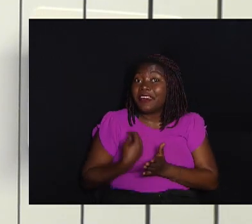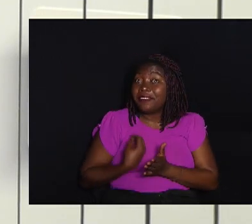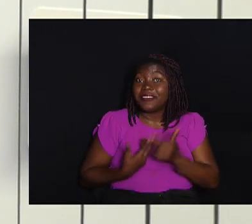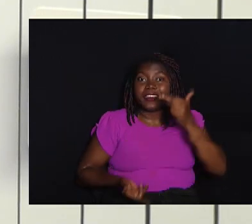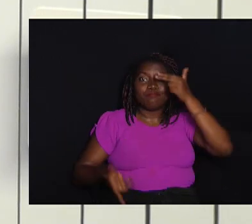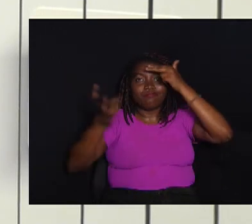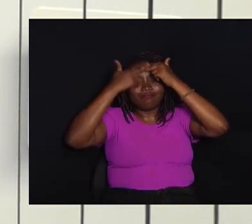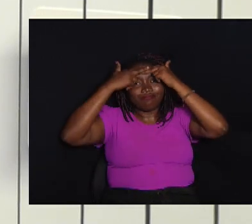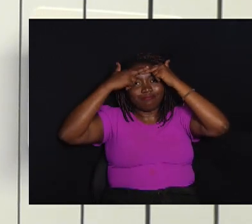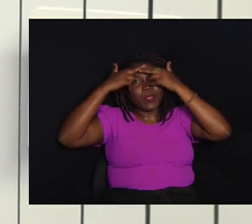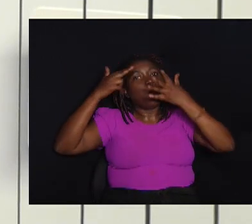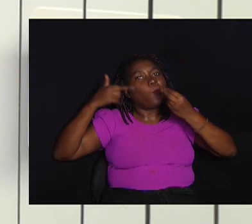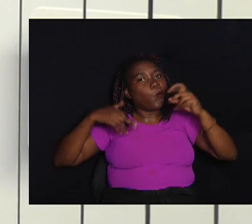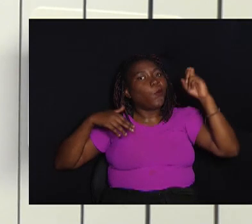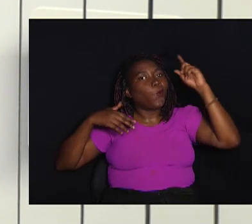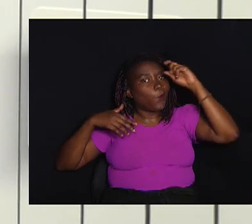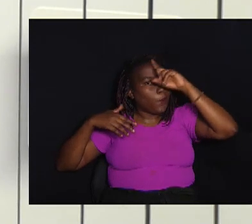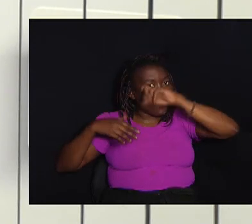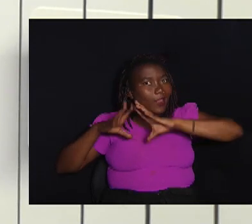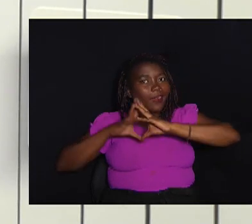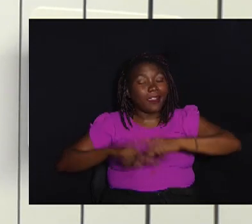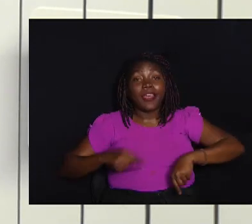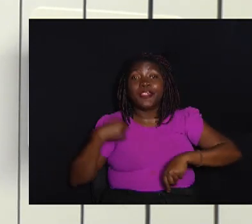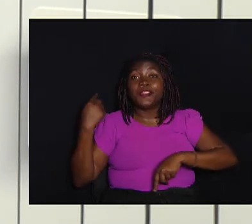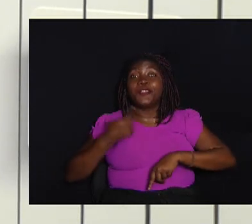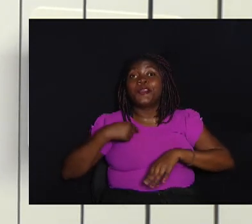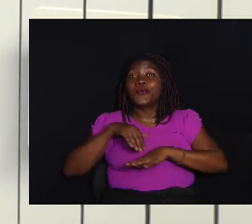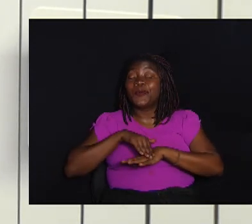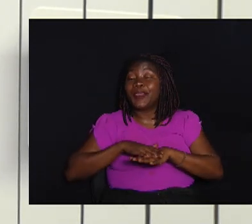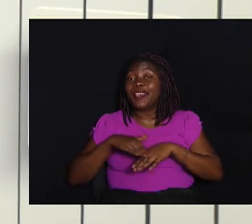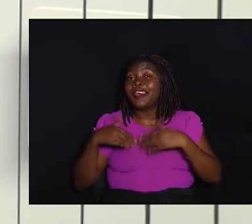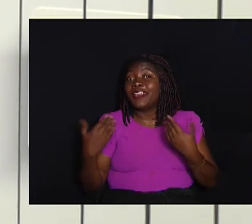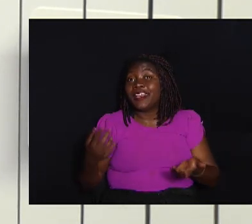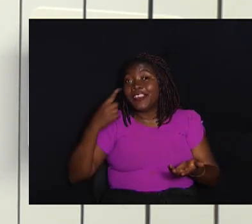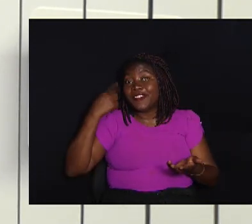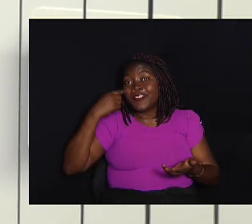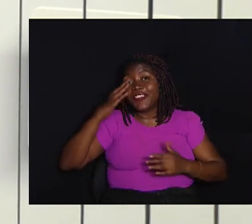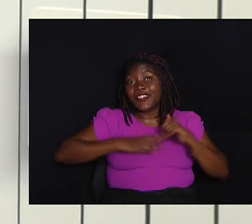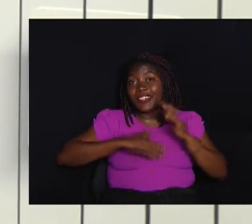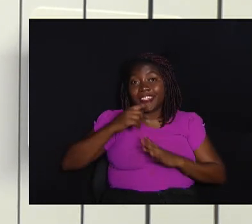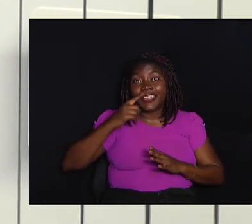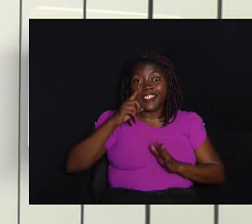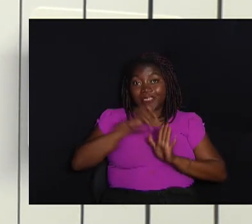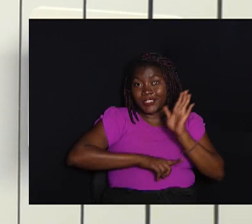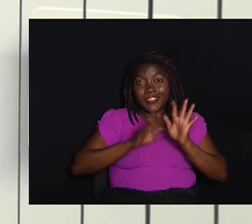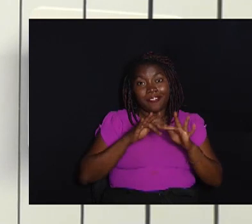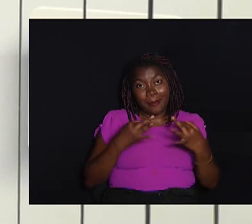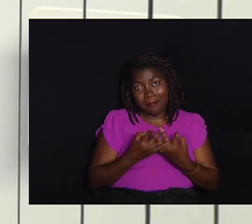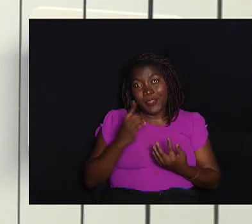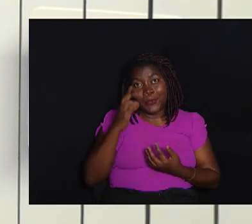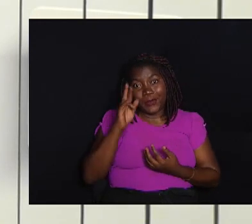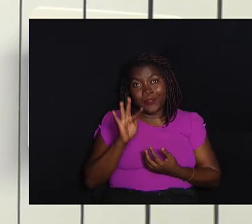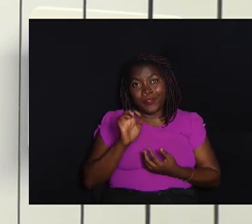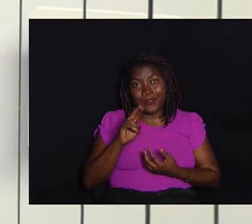que vai ser muito complicado para ser curado. Nós estamos conversando então, gente, com a advogada especialista em direito da família, a doutora Fernanda